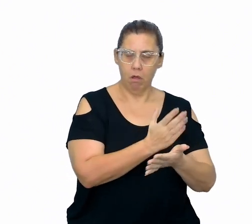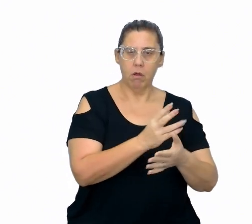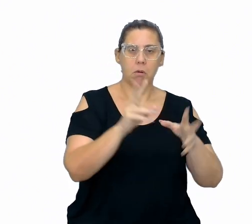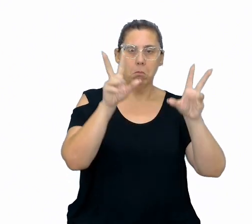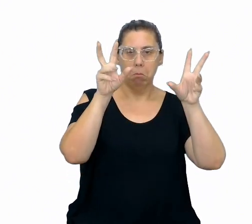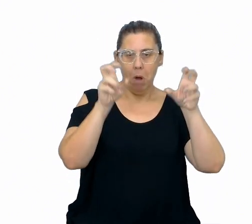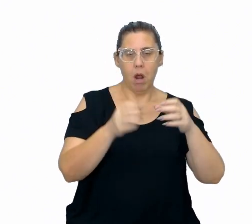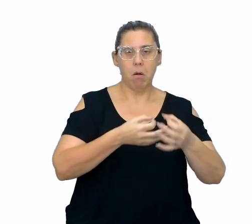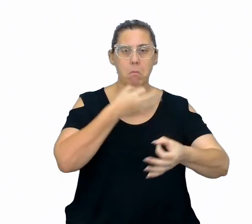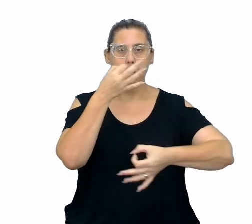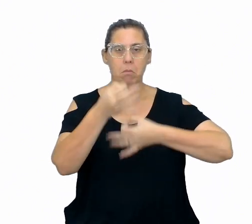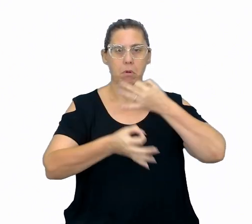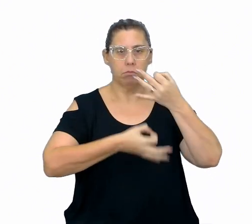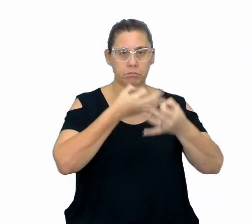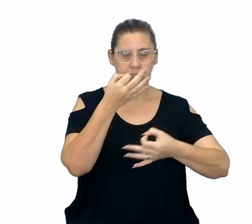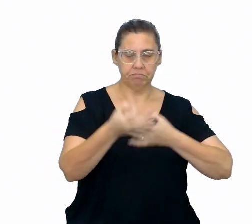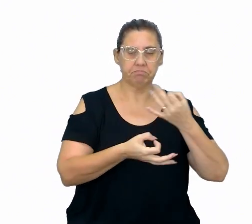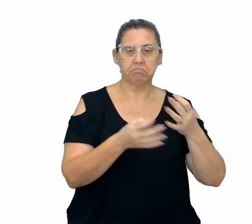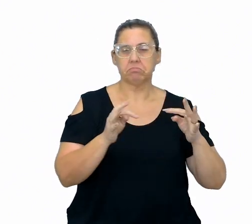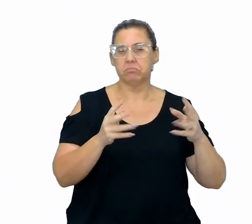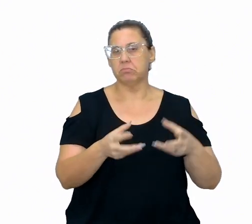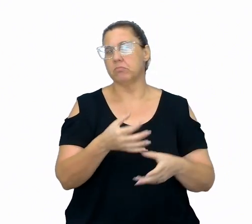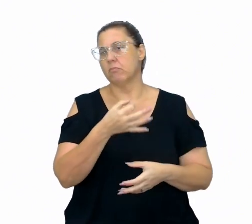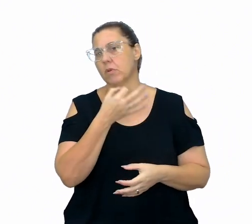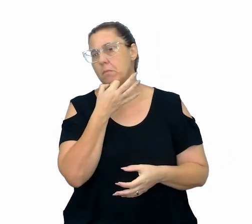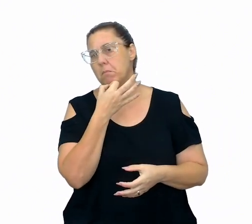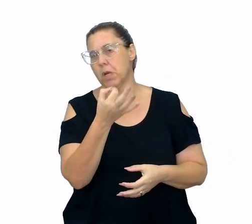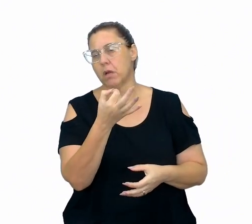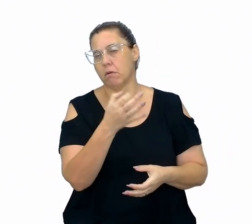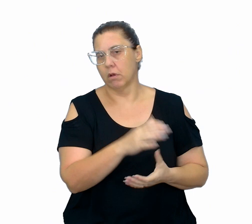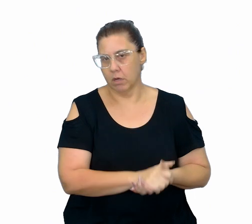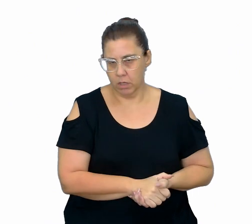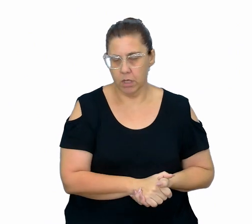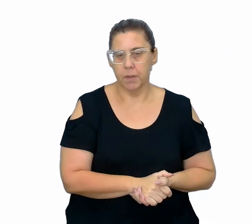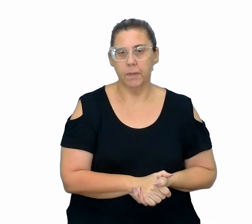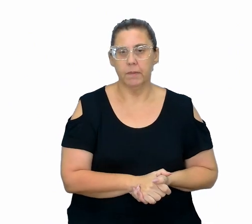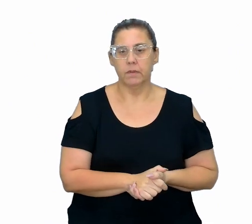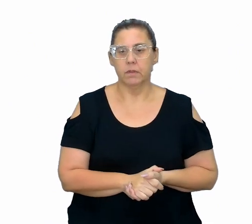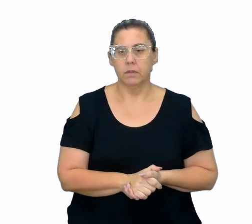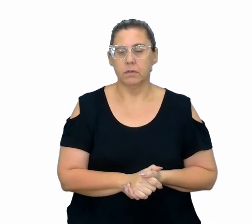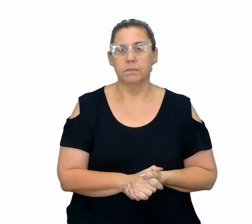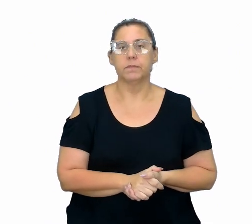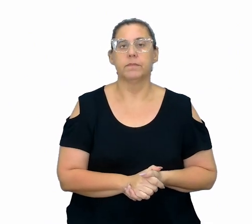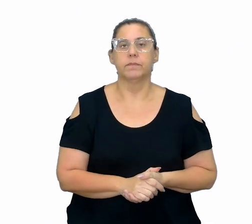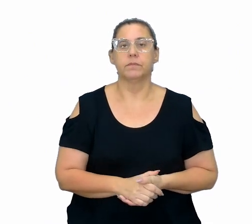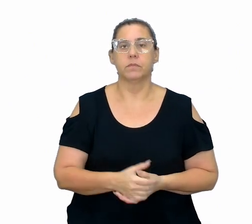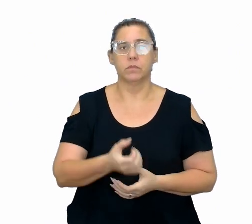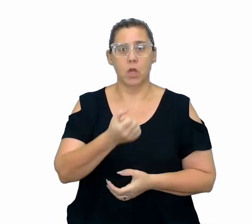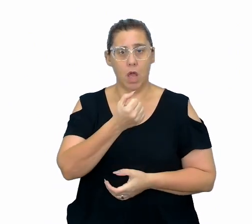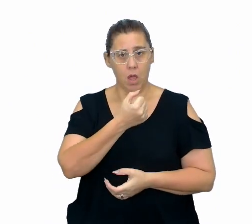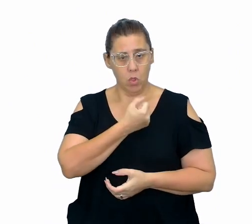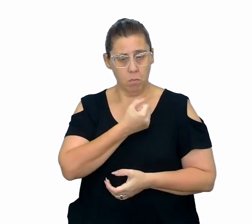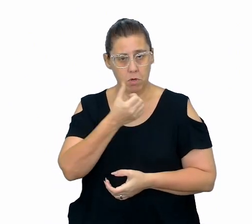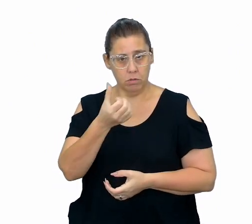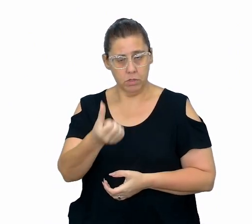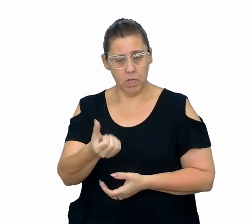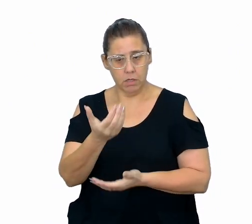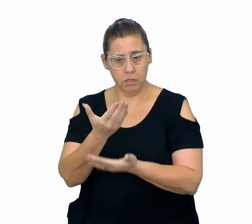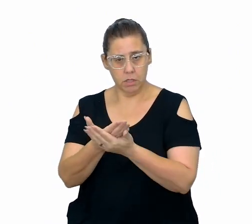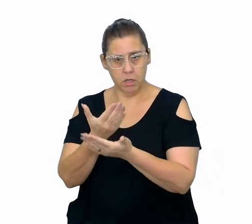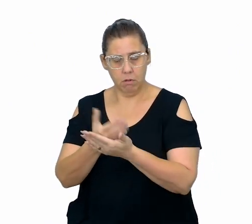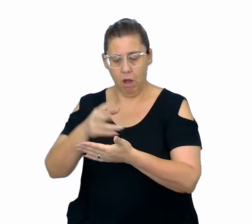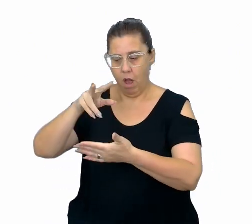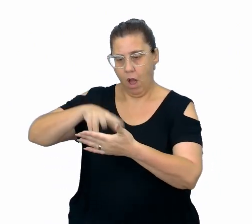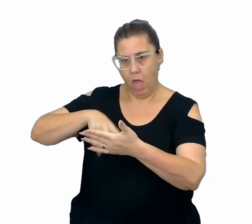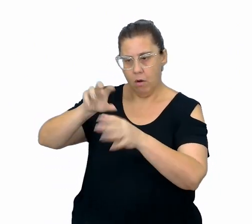sinopses, comentários, impressões sobre a leitura, entre outras proposições, certo? Na aula 6, eles